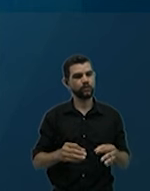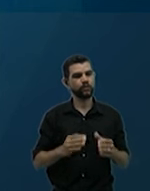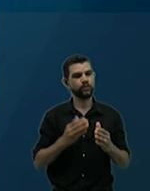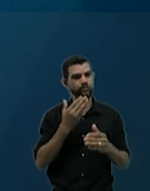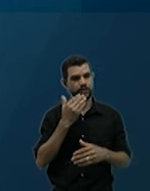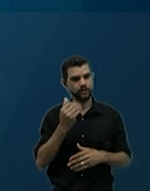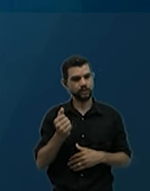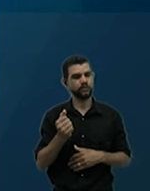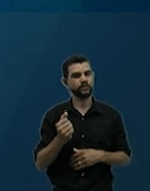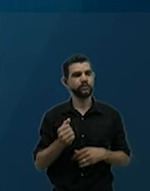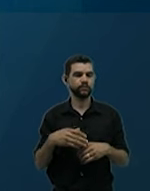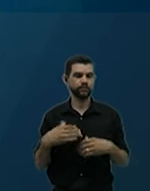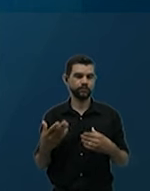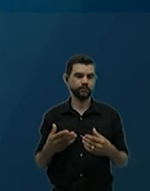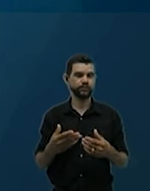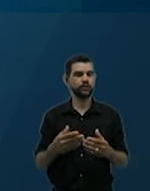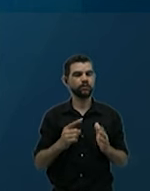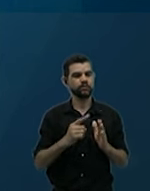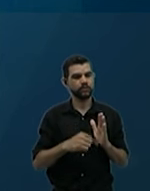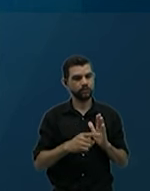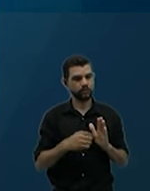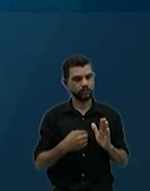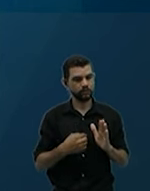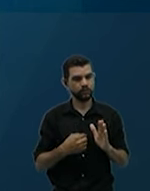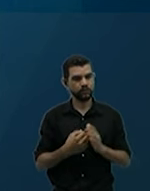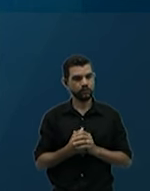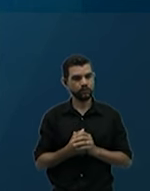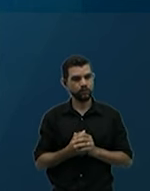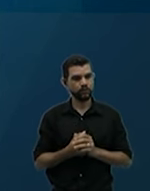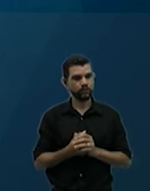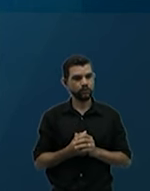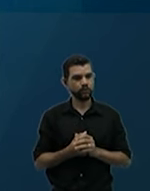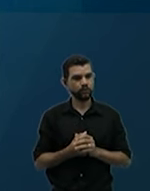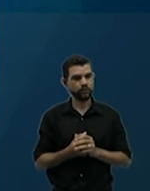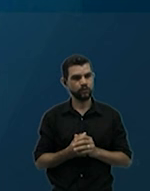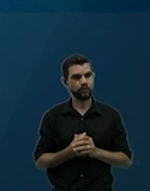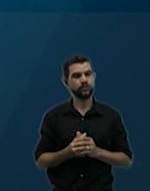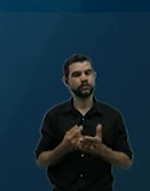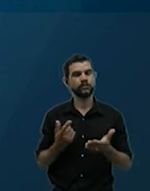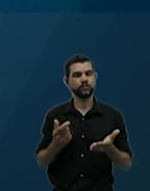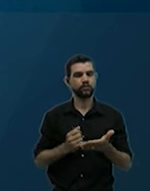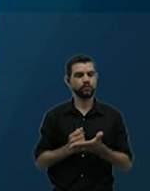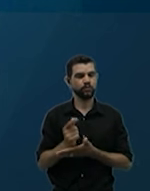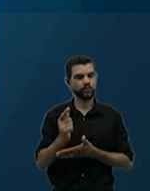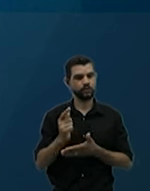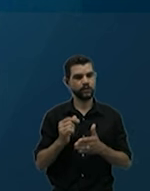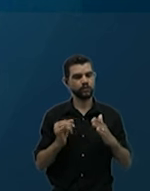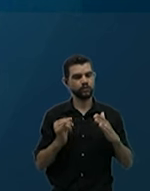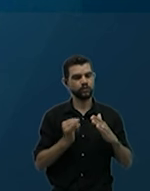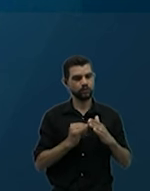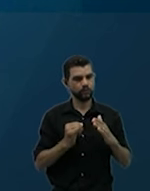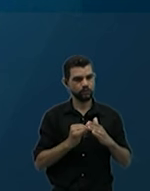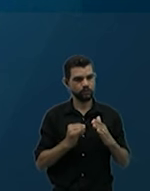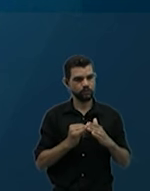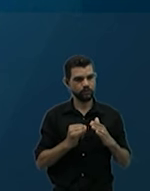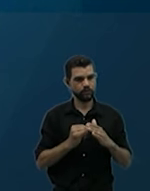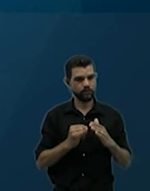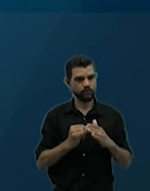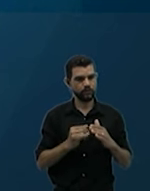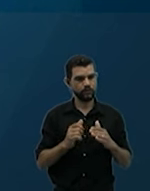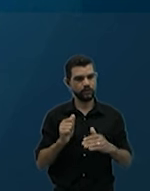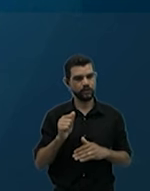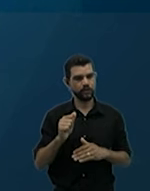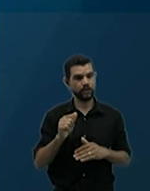que, adquirido o imóvel em hasta pública, inexiste responsabilidade do arrematante pelos